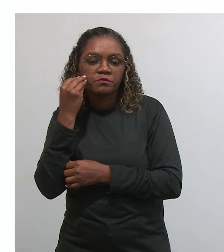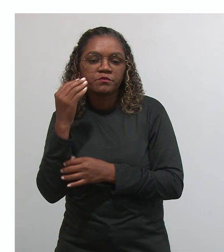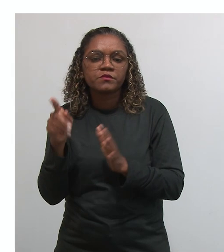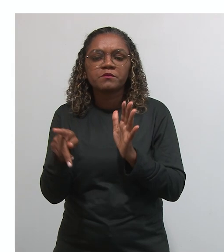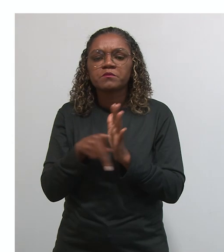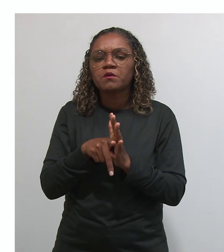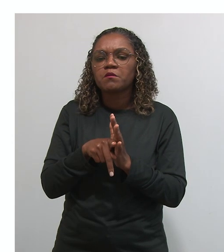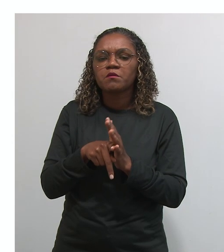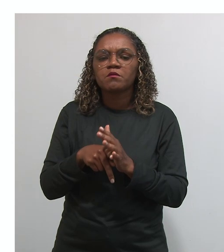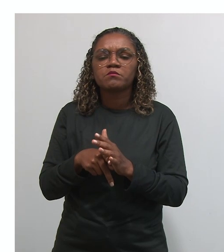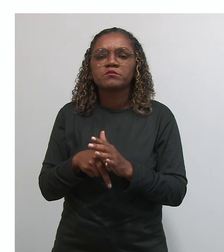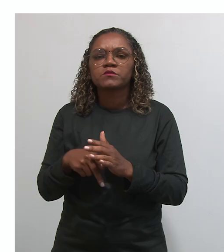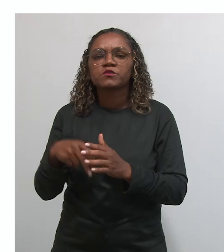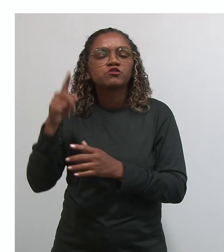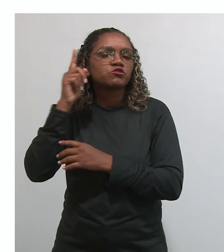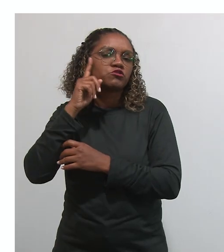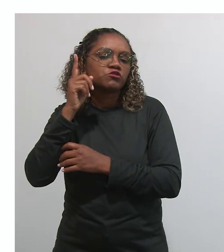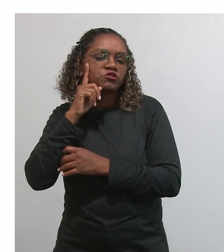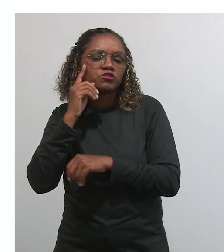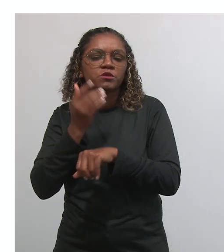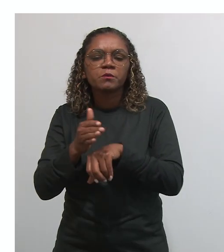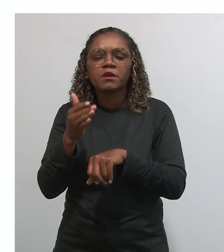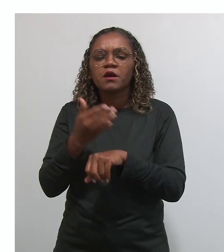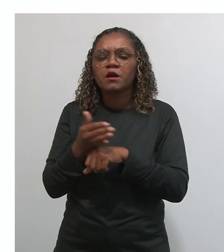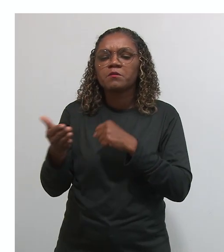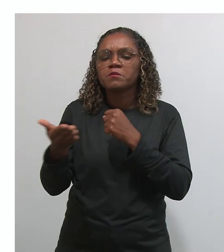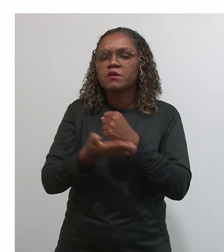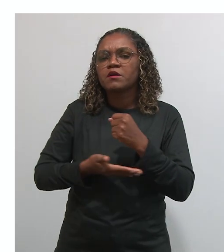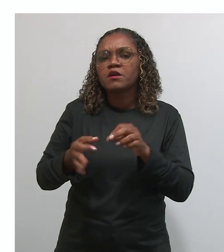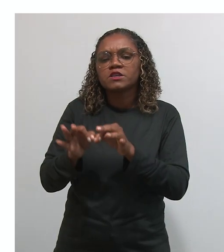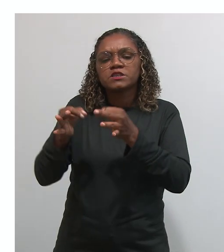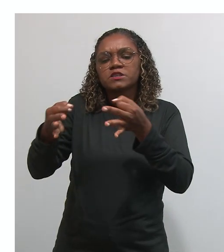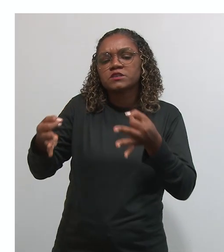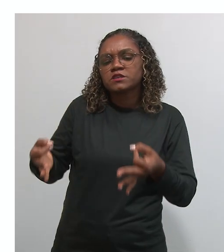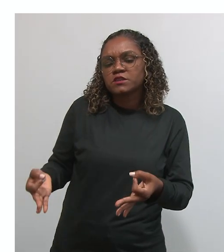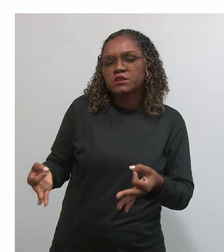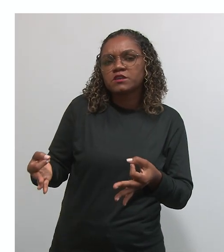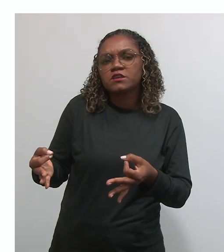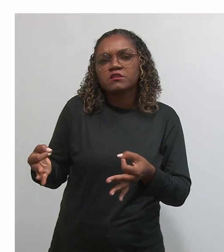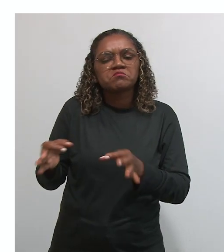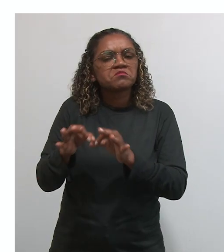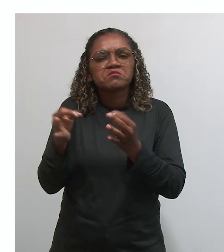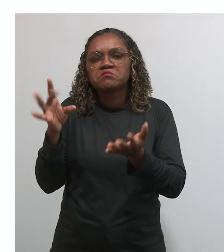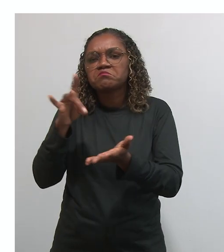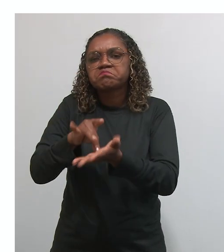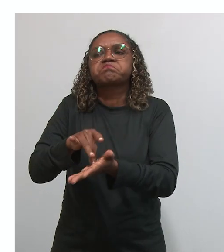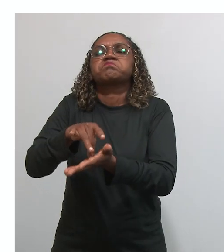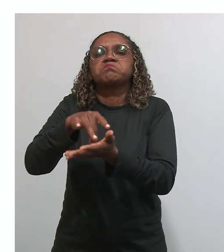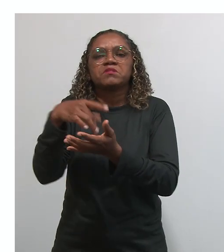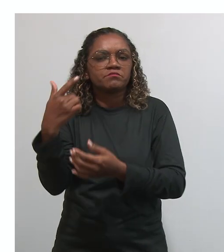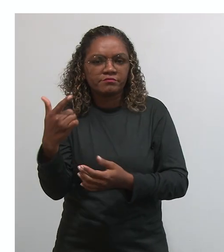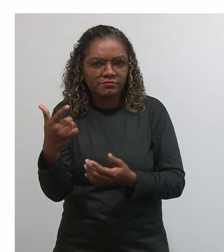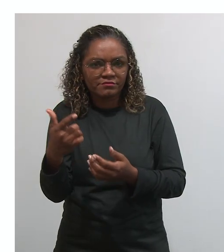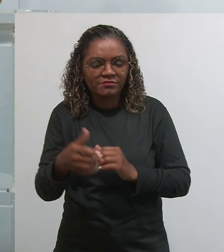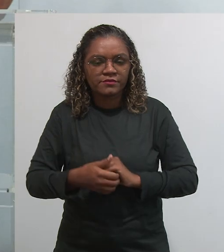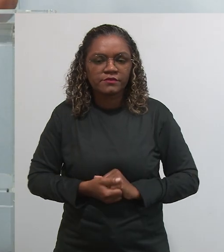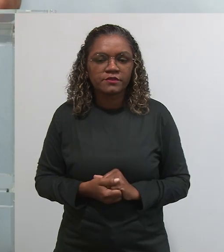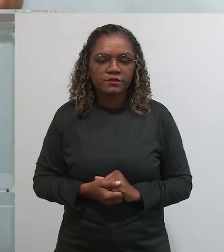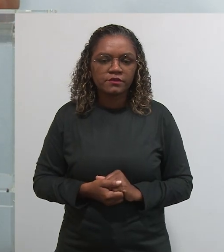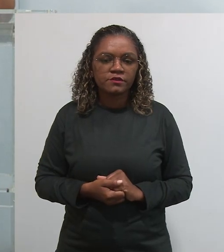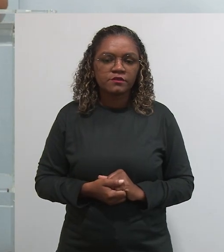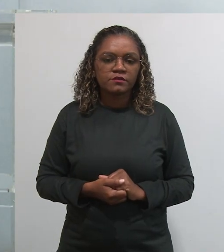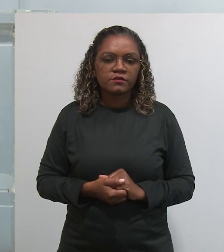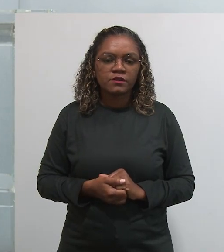muito espontâneo, ele nasce do cotidiano, ele é prático, é básico, é simplista, é superficial. E aí